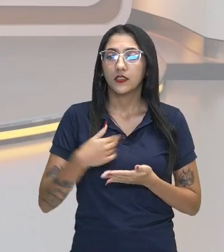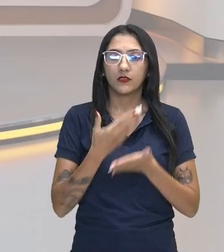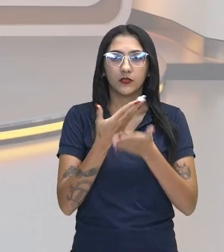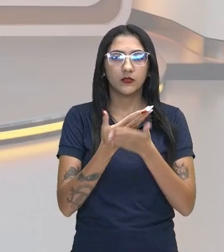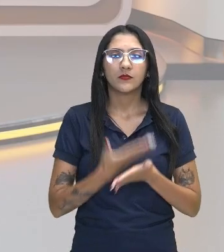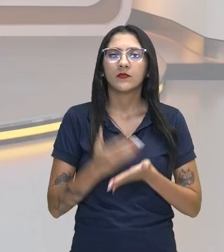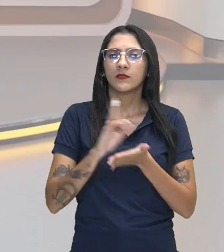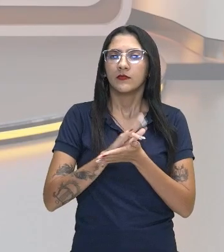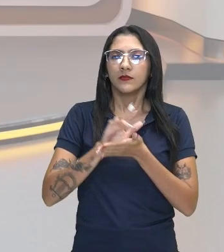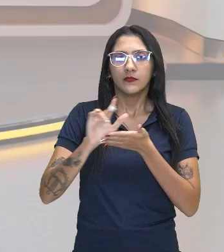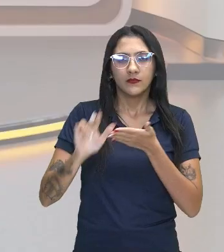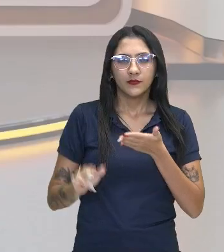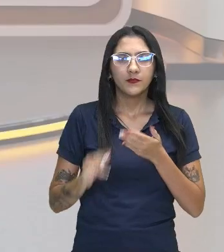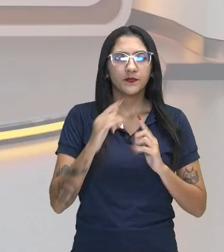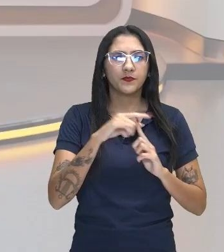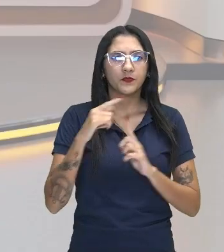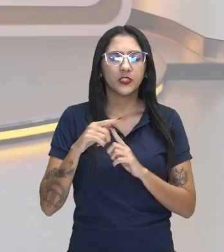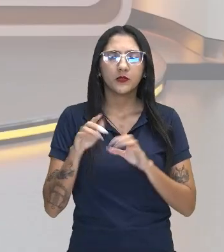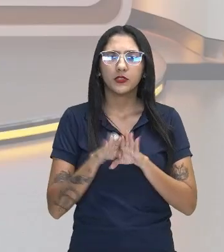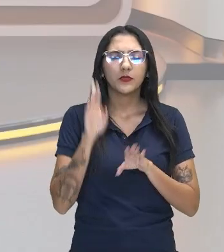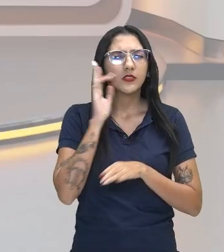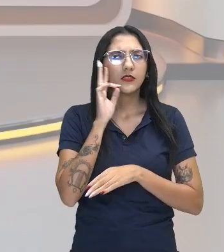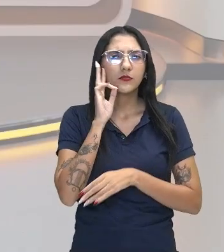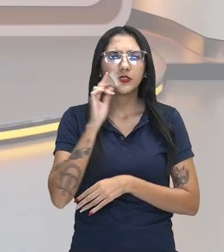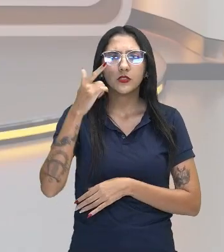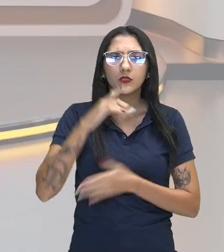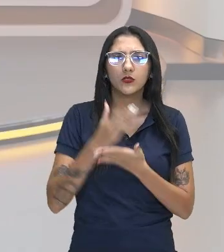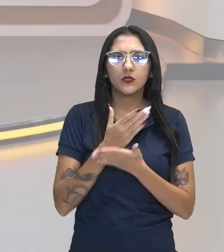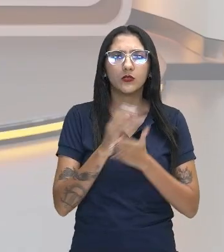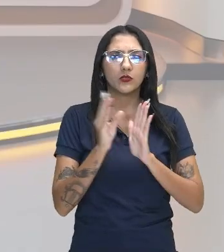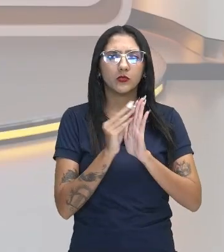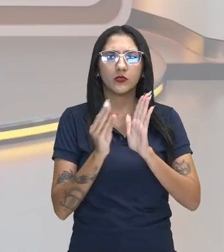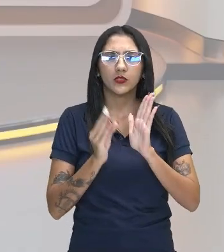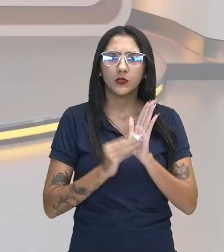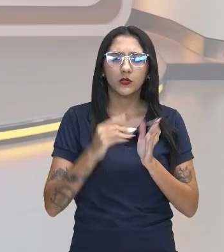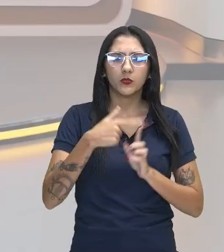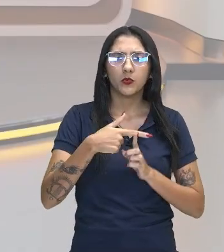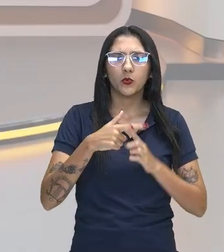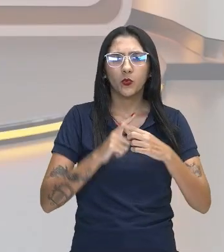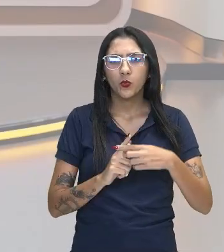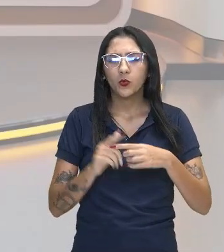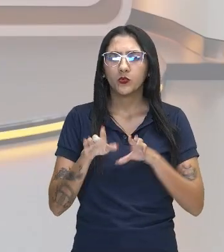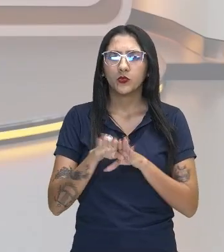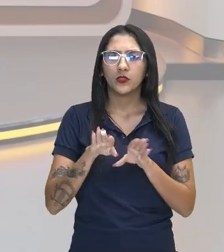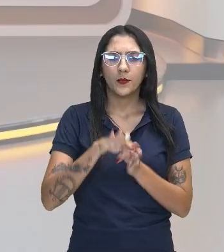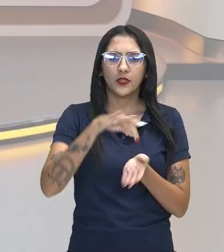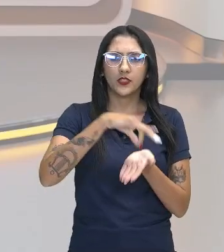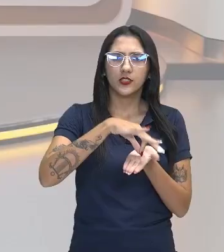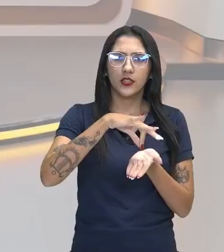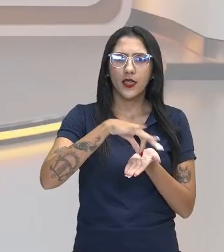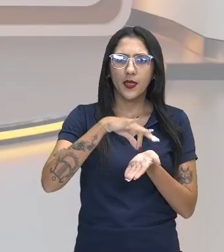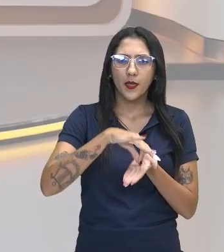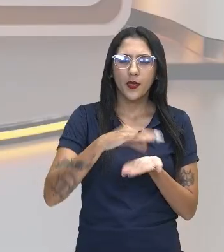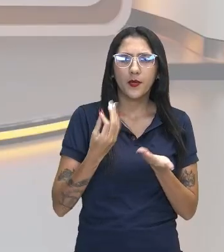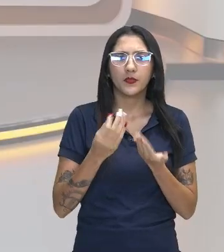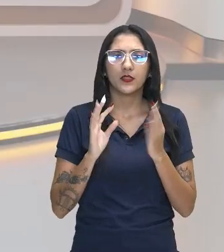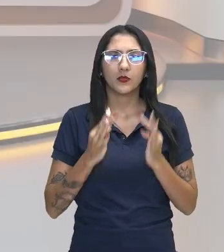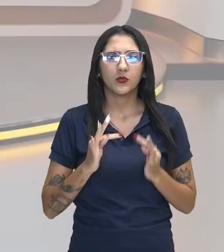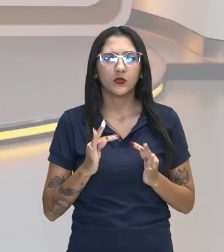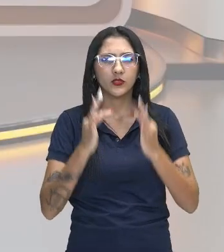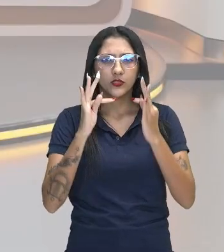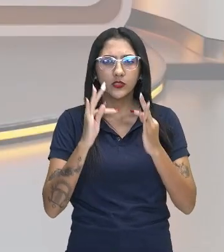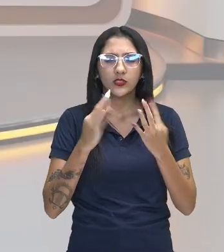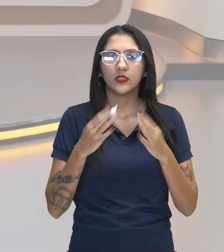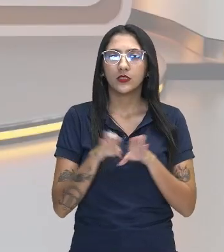diferentes tipos, né? Relembrar aí o que nós estudamos sobre bússola, mapa analógico, mapa digital, que vocês já